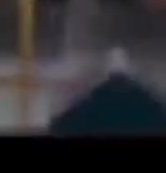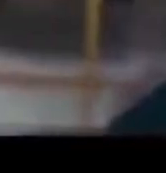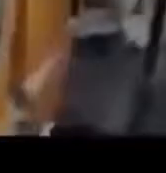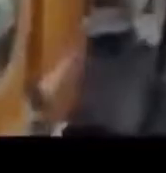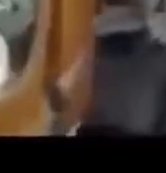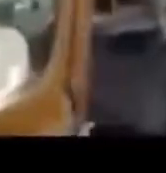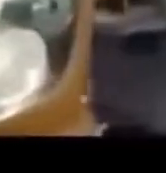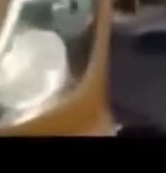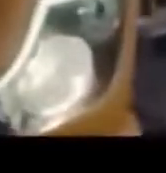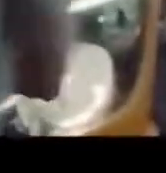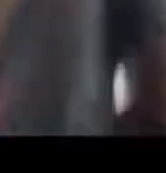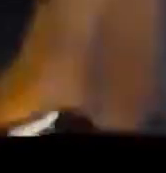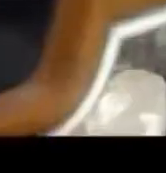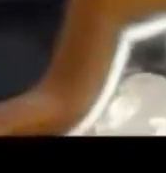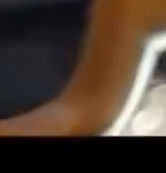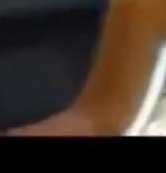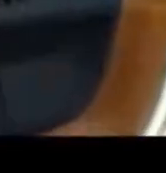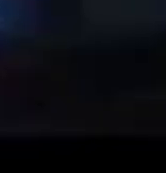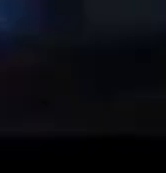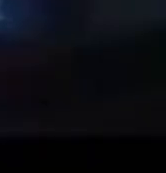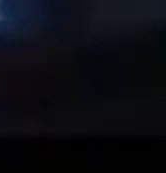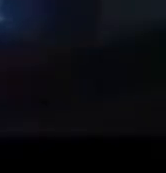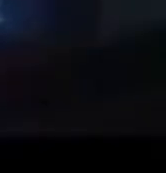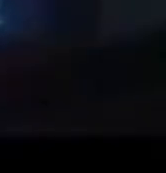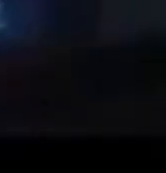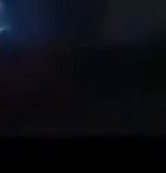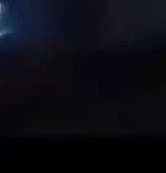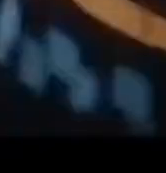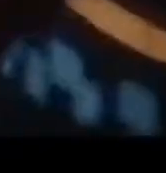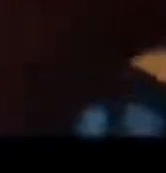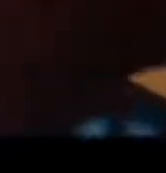E aí E aí